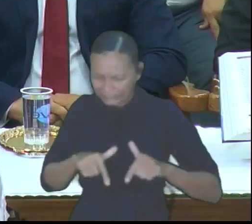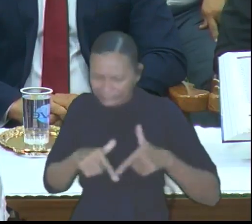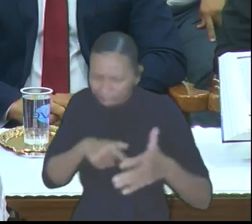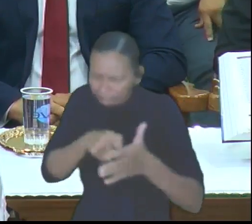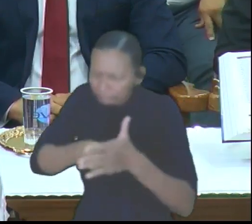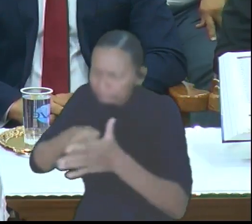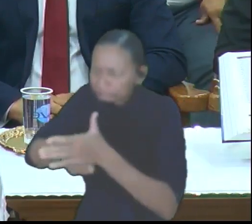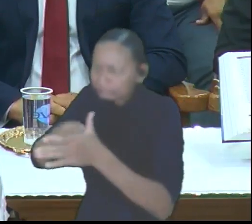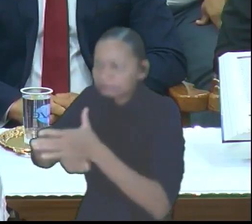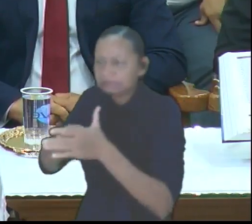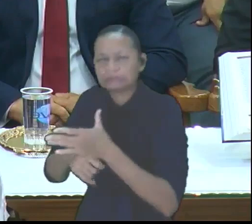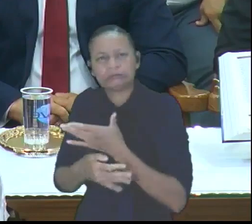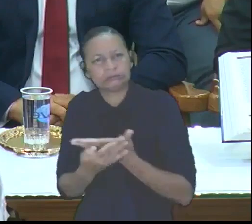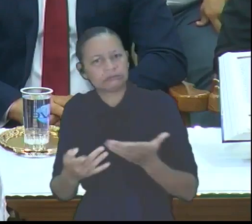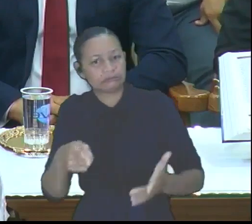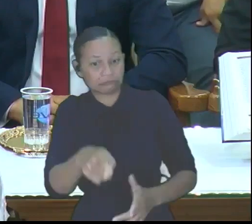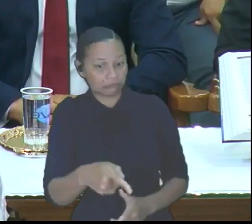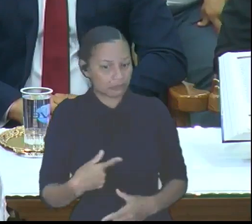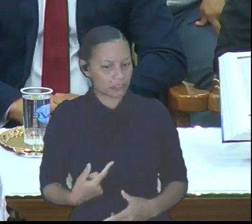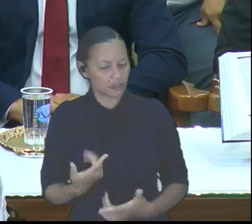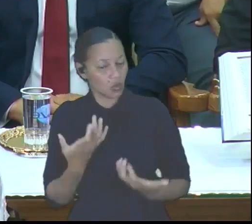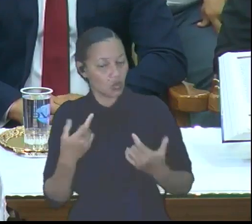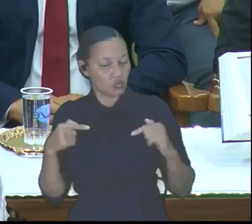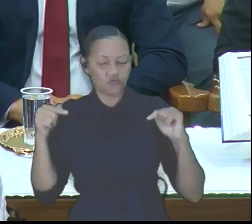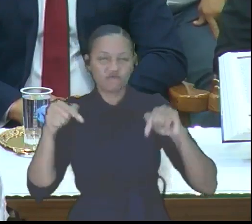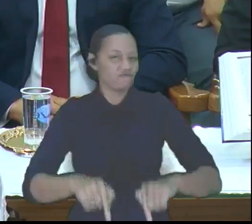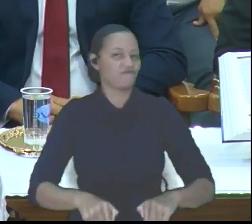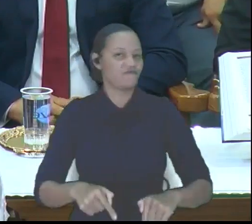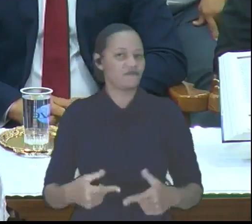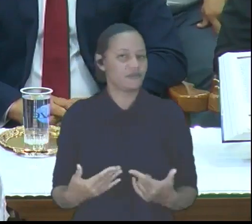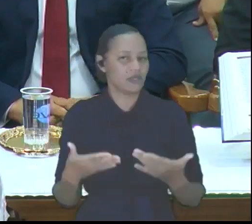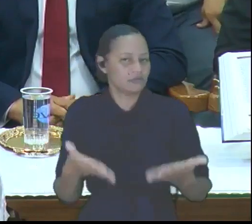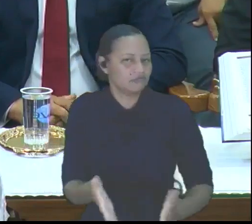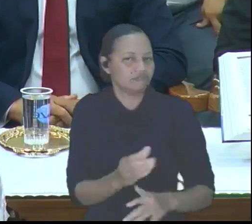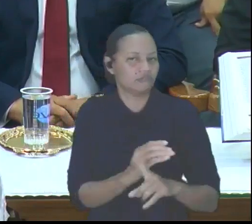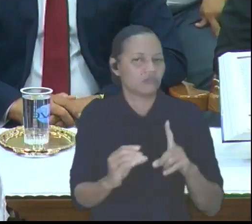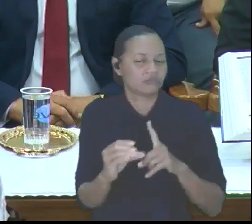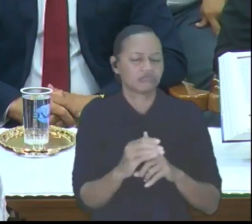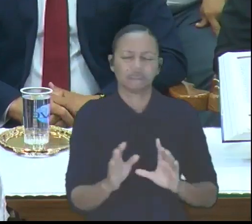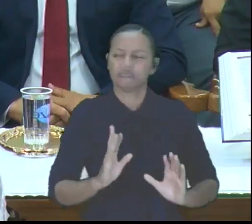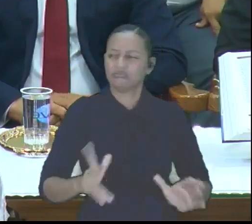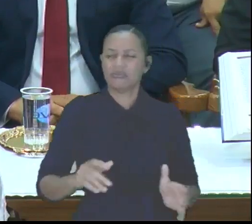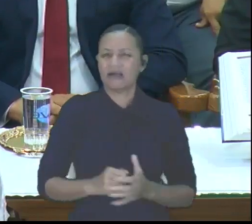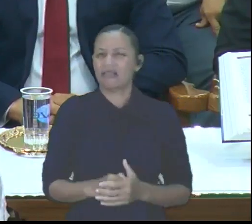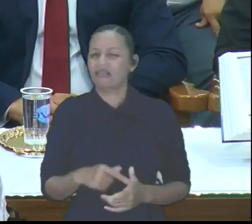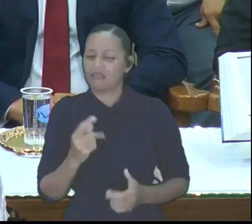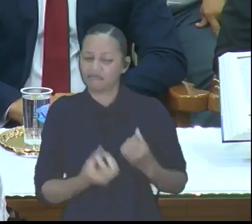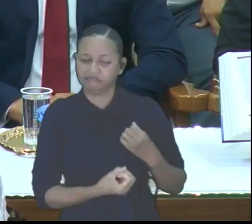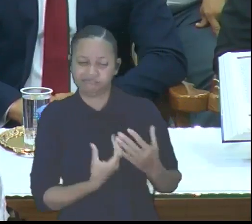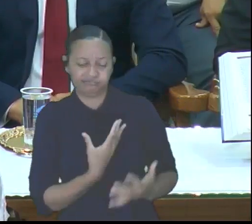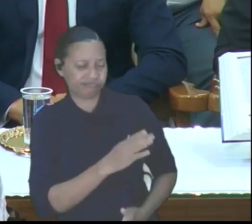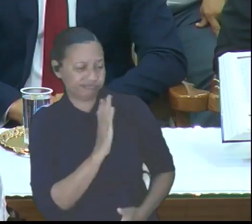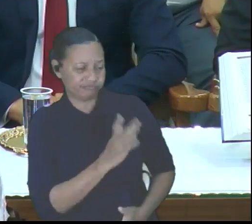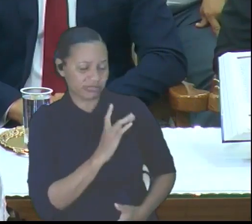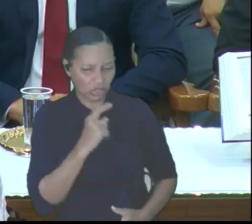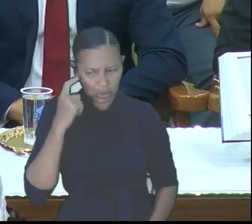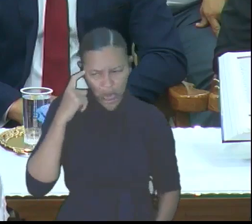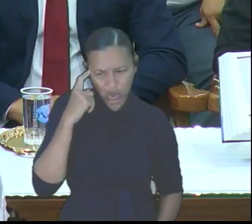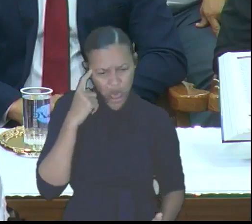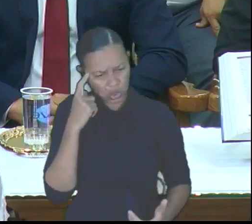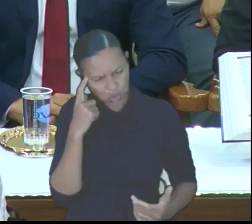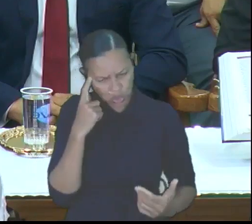lutou para que você não estivesse aqui esta noite. Talvez colocou no teu coração